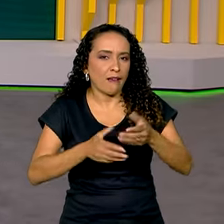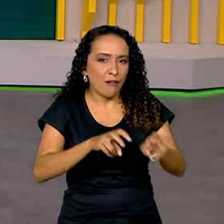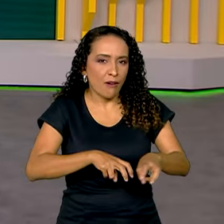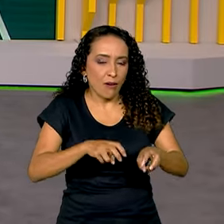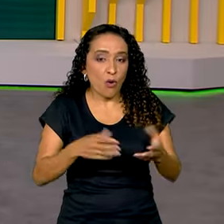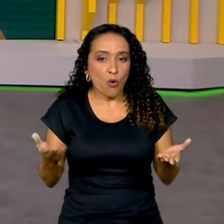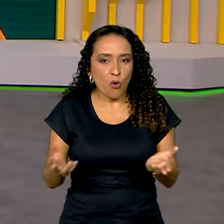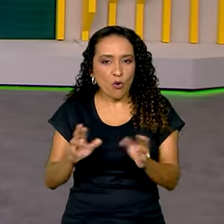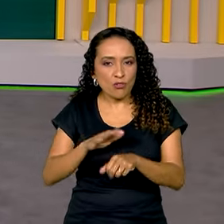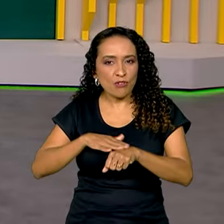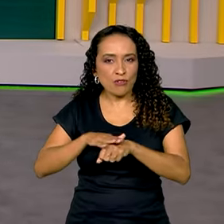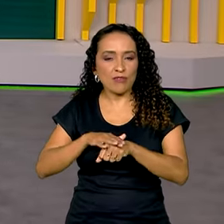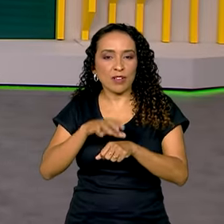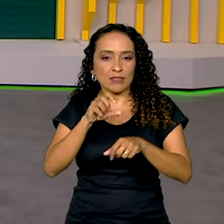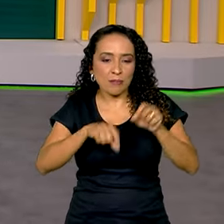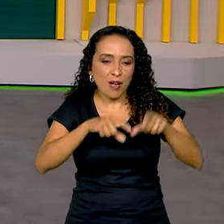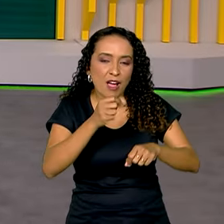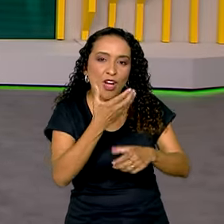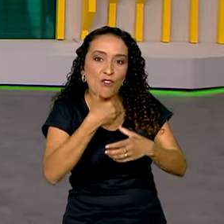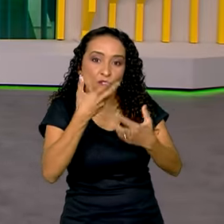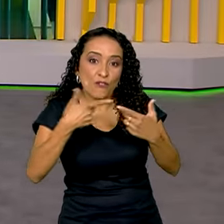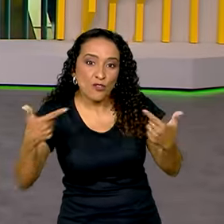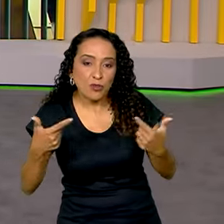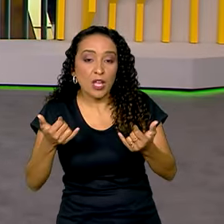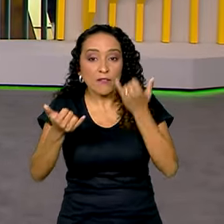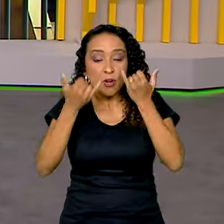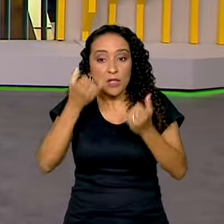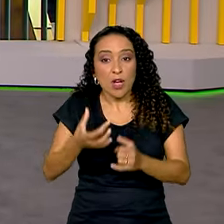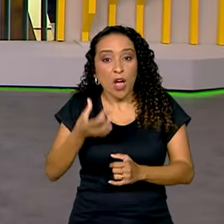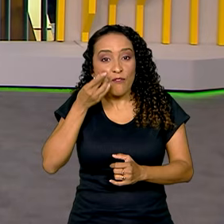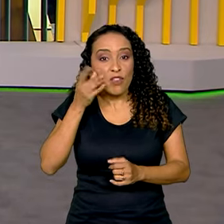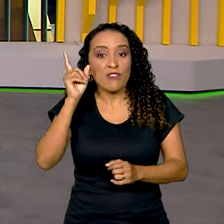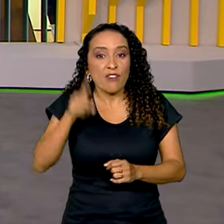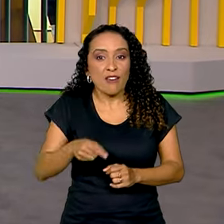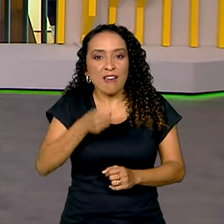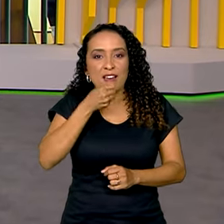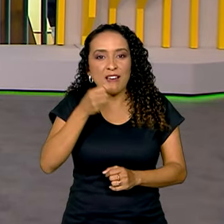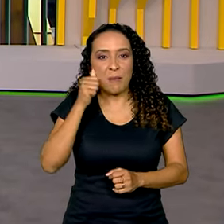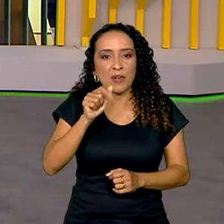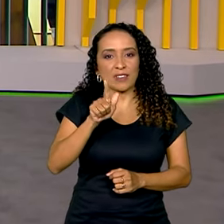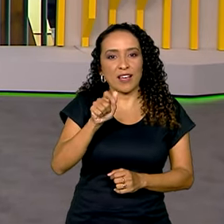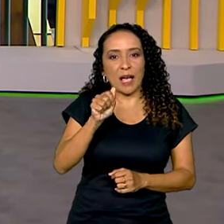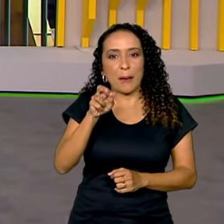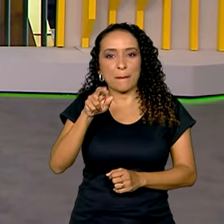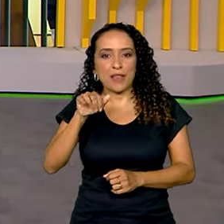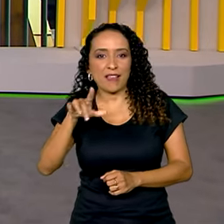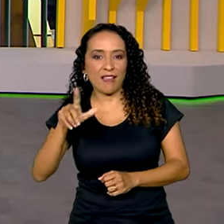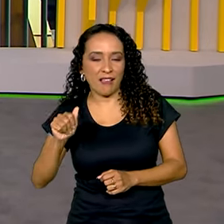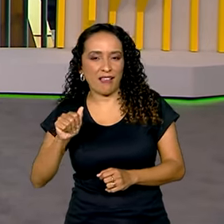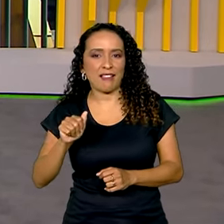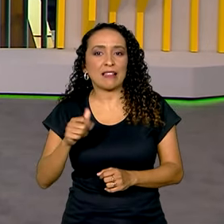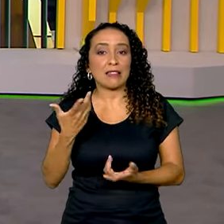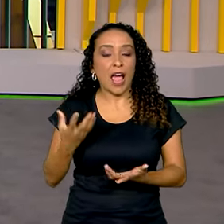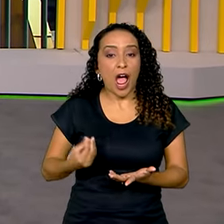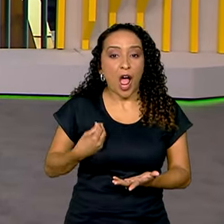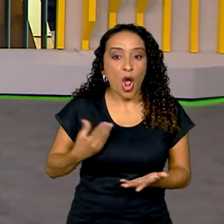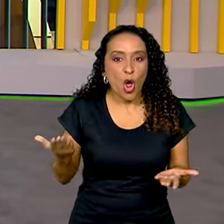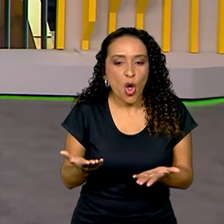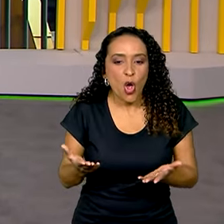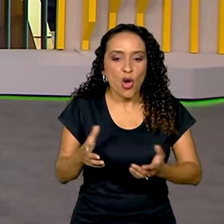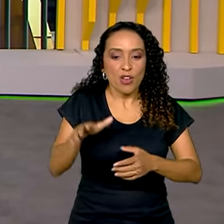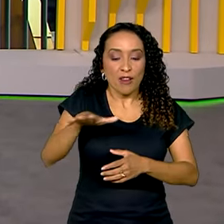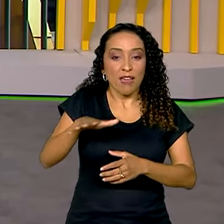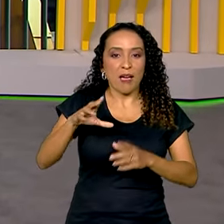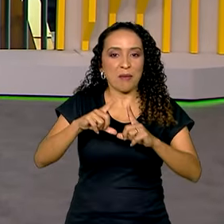os fruticultores. Quem traz as informações ao vivo para a gente é a repórter Gabriela Noronha, que está na Granja do Torto,